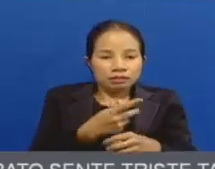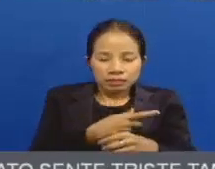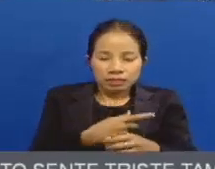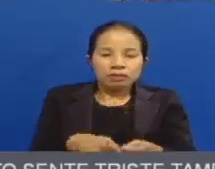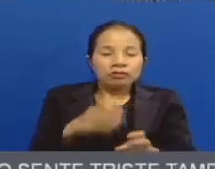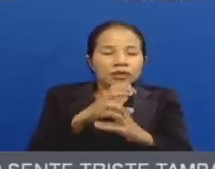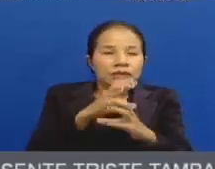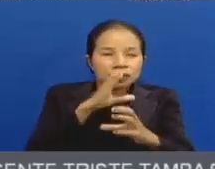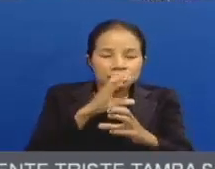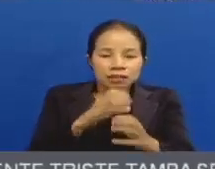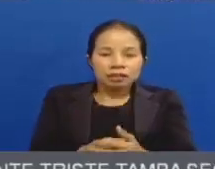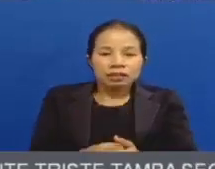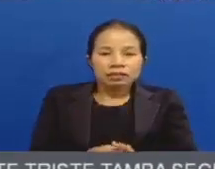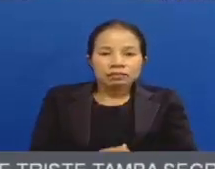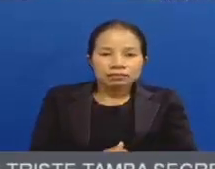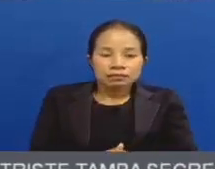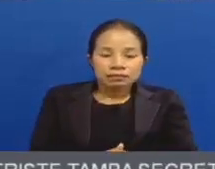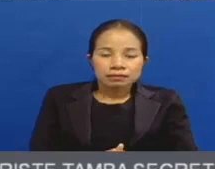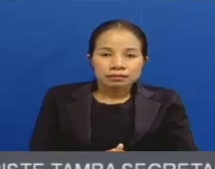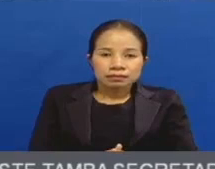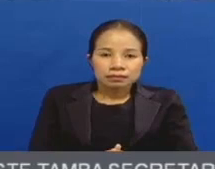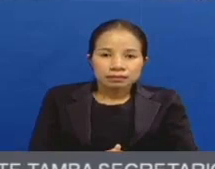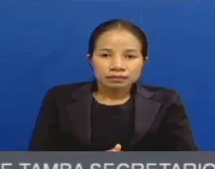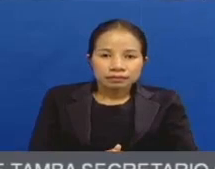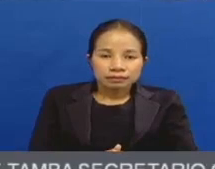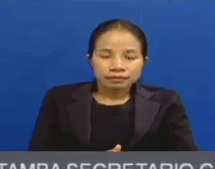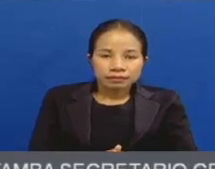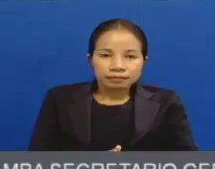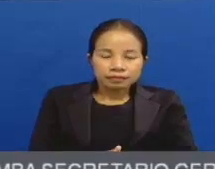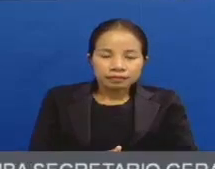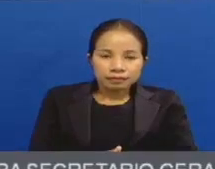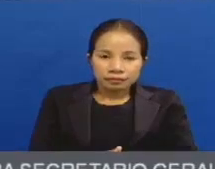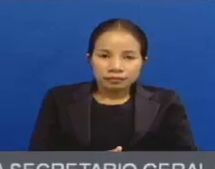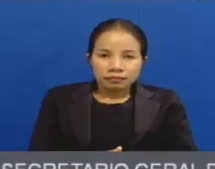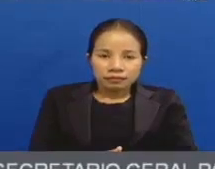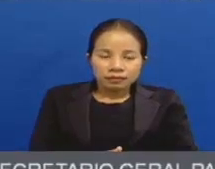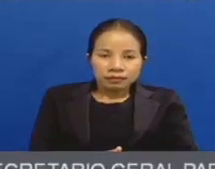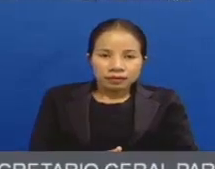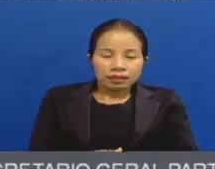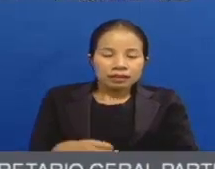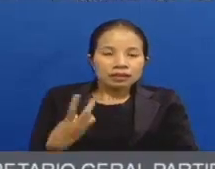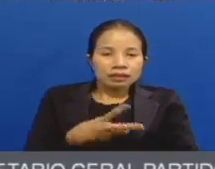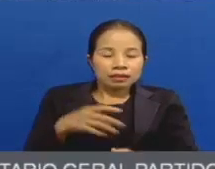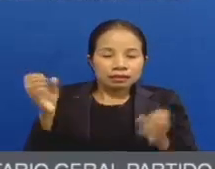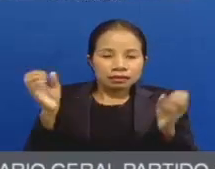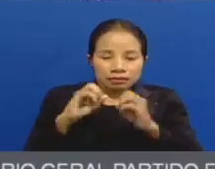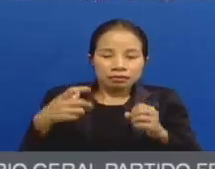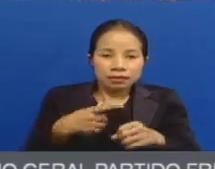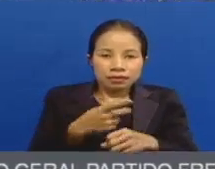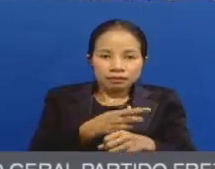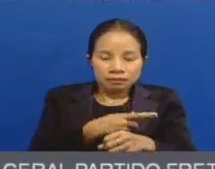careta. Meu programa também é programa 100 dias, né? Irene, então lá estamos, Irene, parlamento